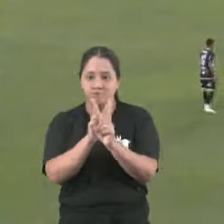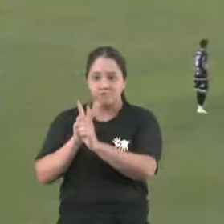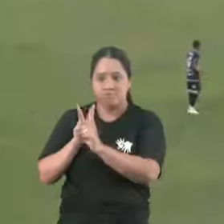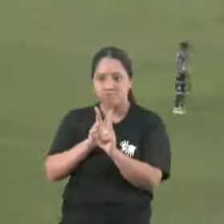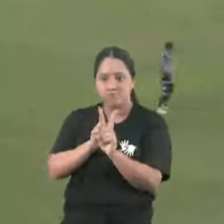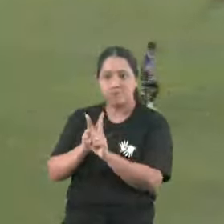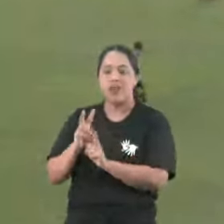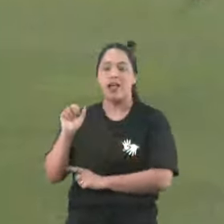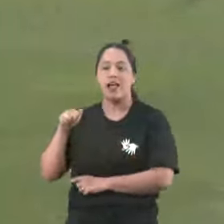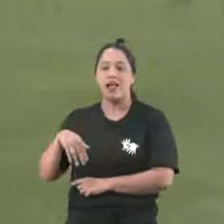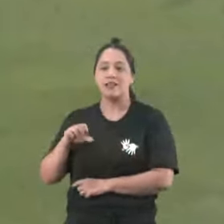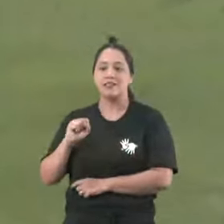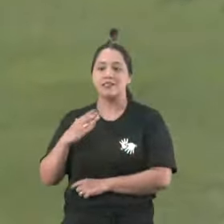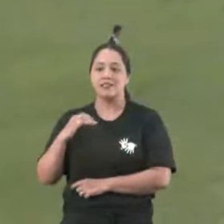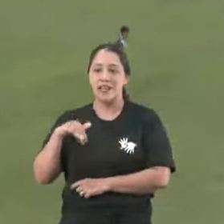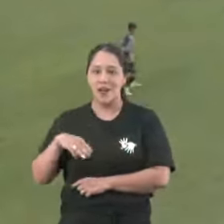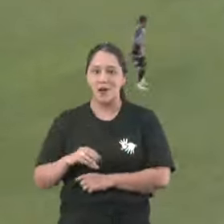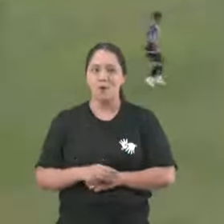Anselmo.